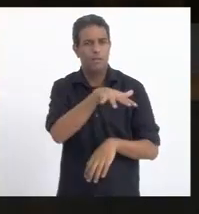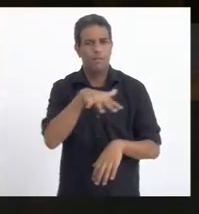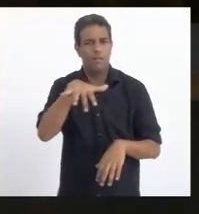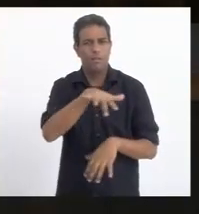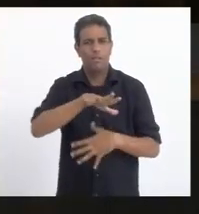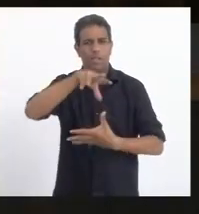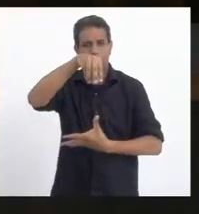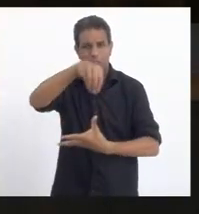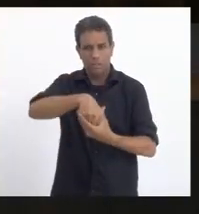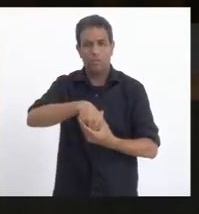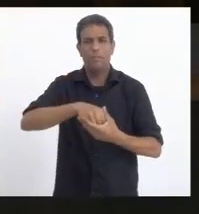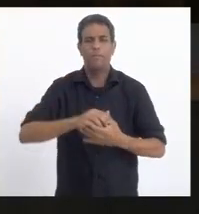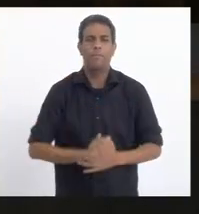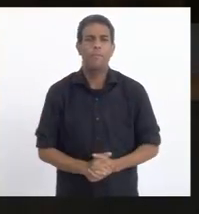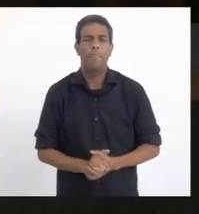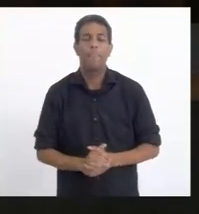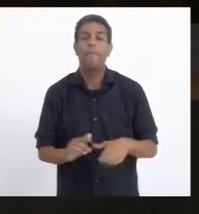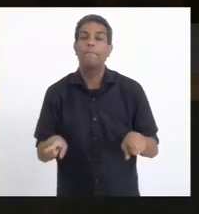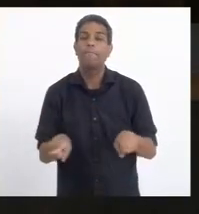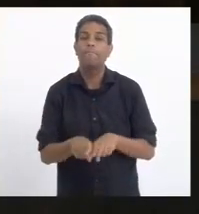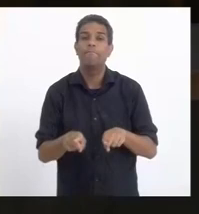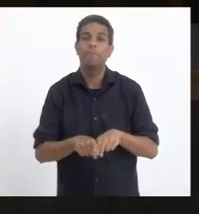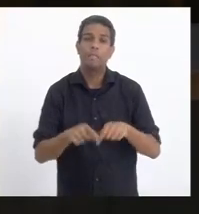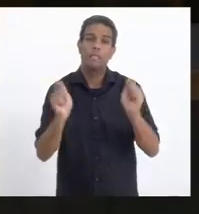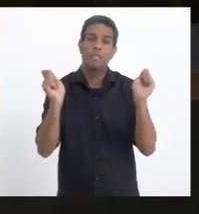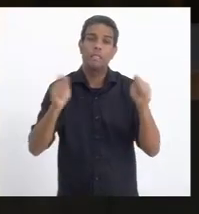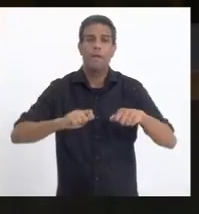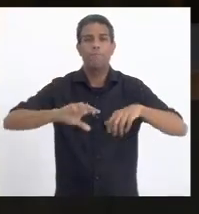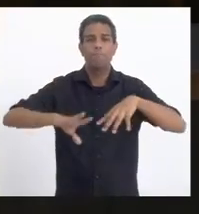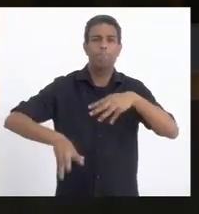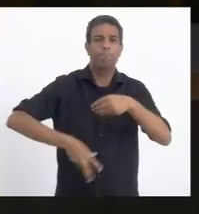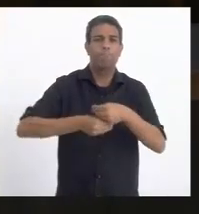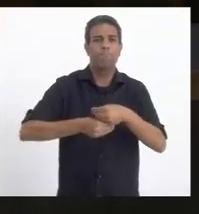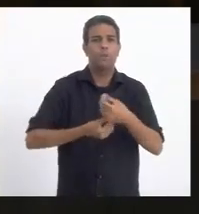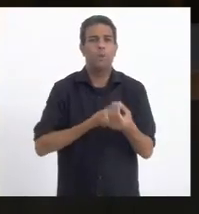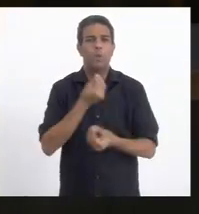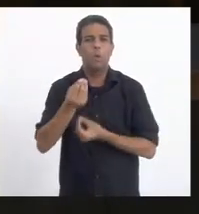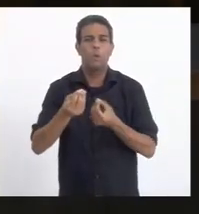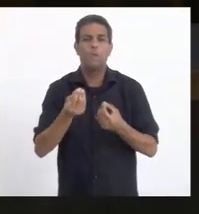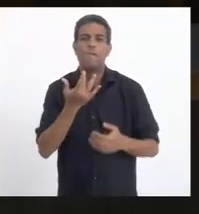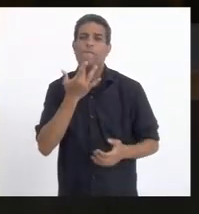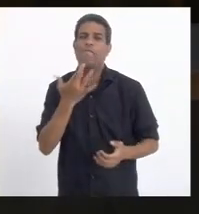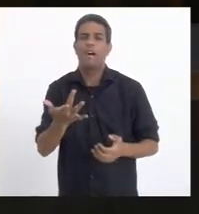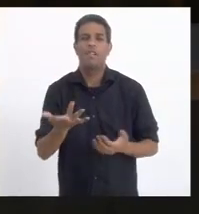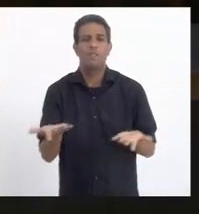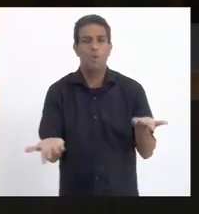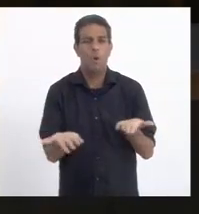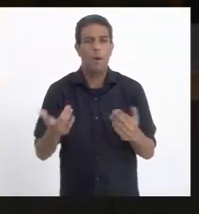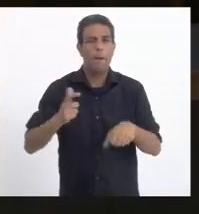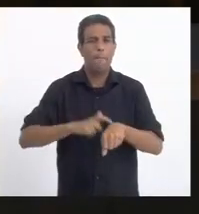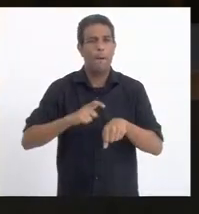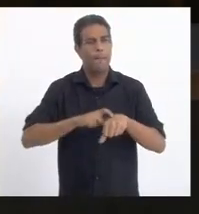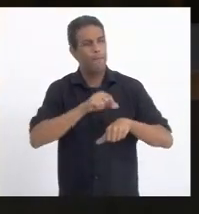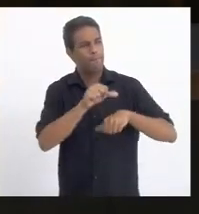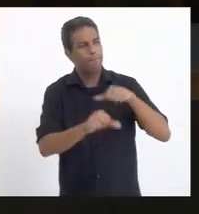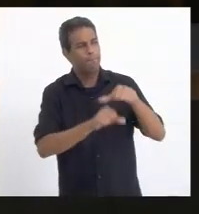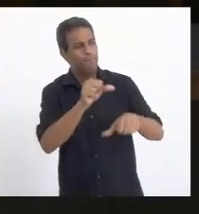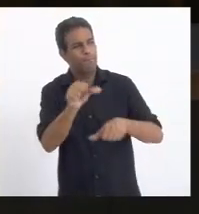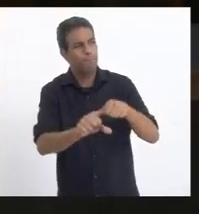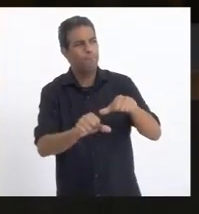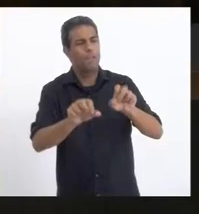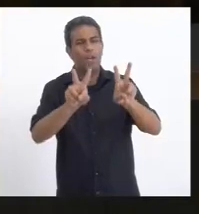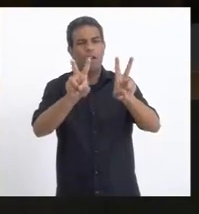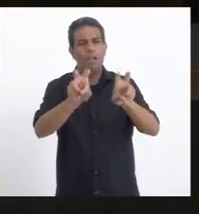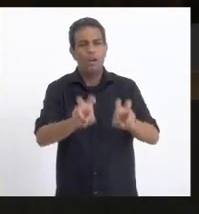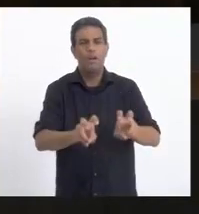das instituições e podem acreditar ou não mas seria muito mais fácil a tramitação desse